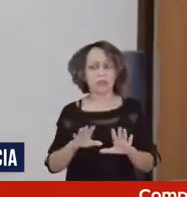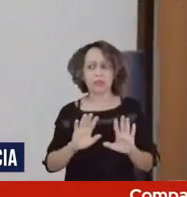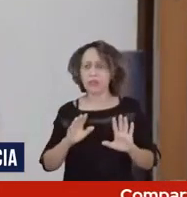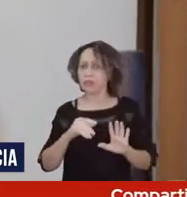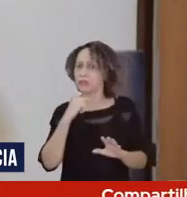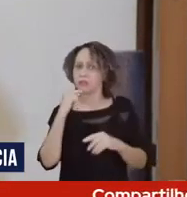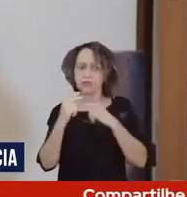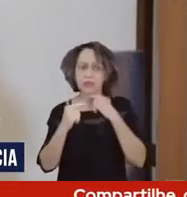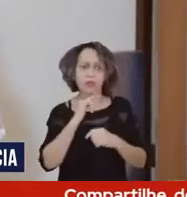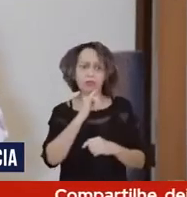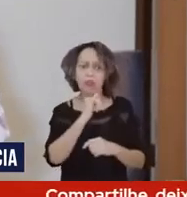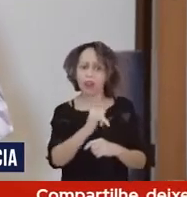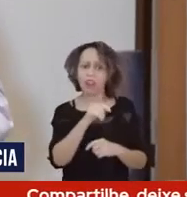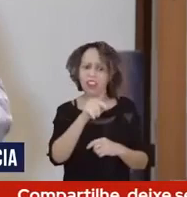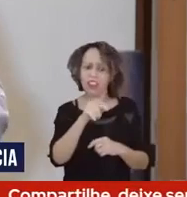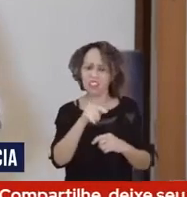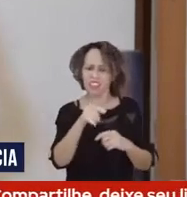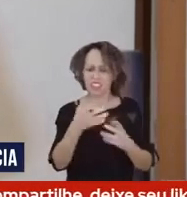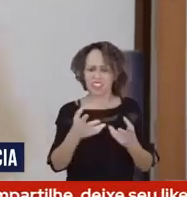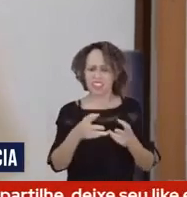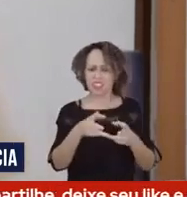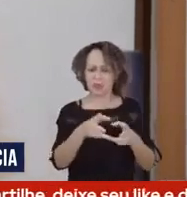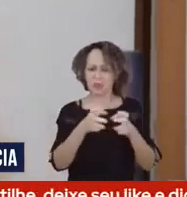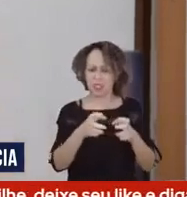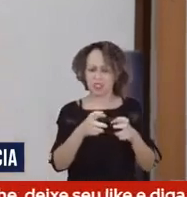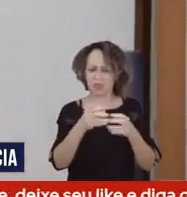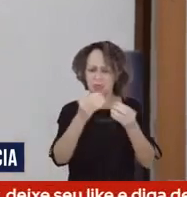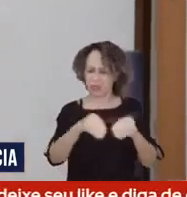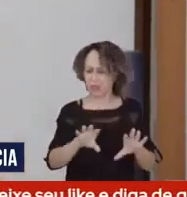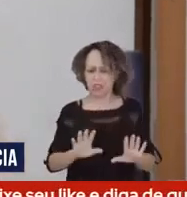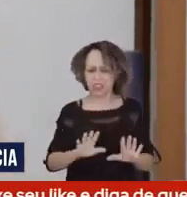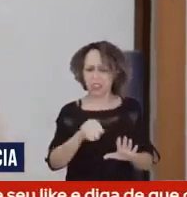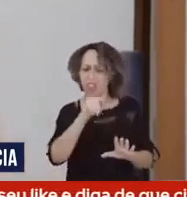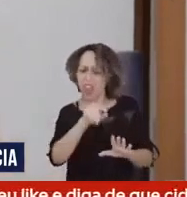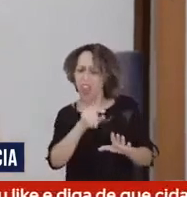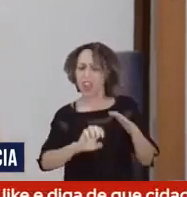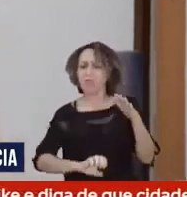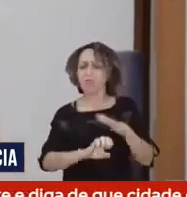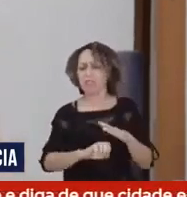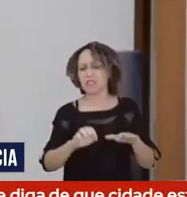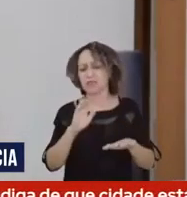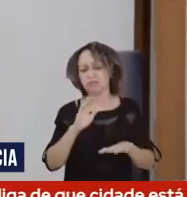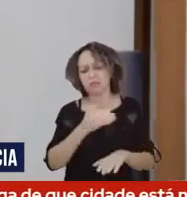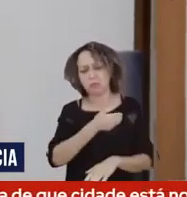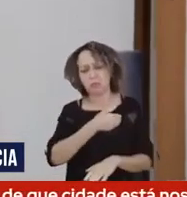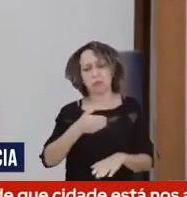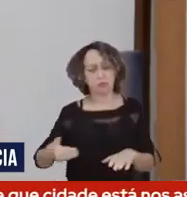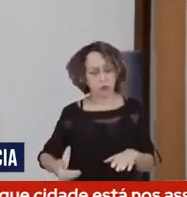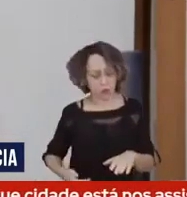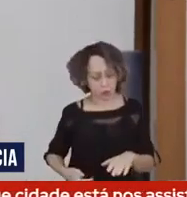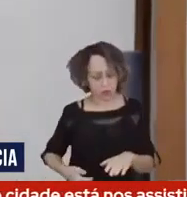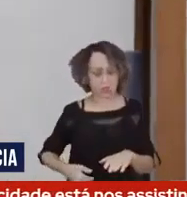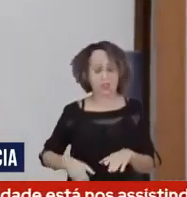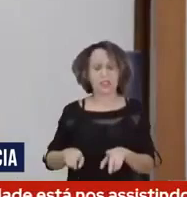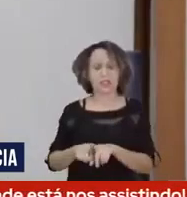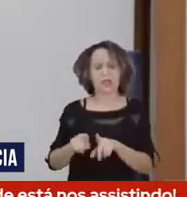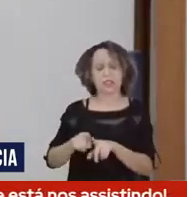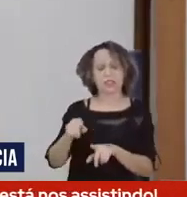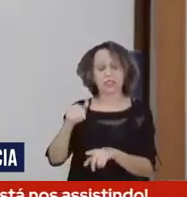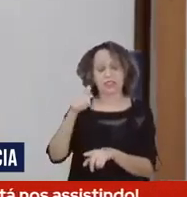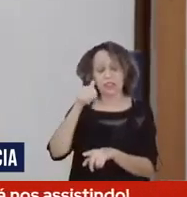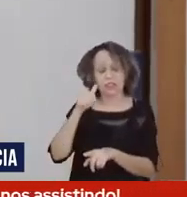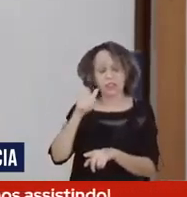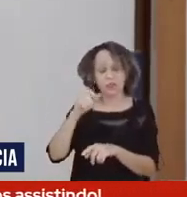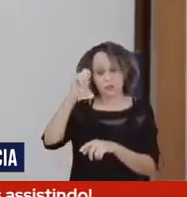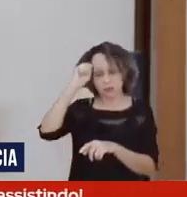A Petrobras é uma empresa pública e, como dizia a saudosa Carmen Avial, uma pesquisadora do FRJ, ela tem uma característica bifronte.